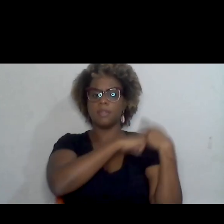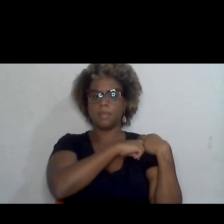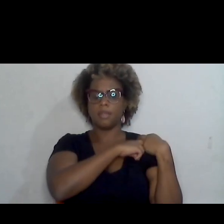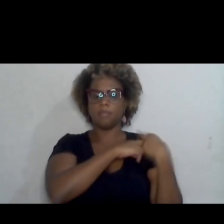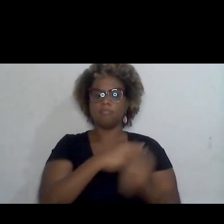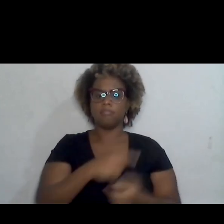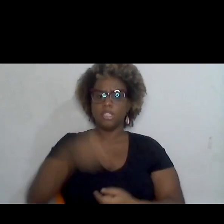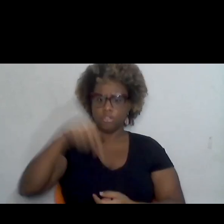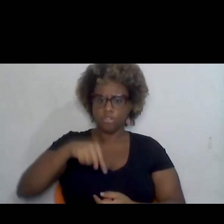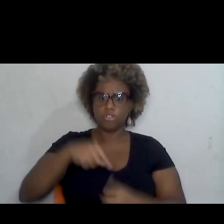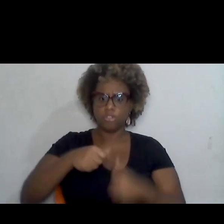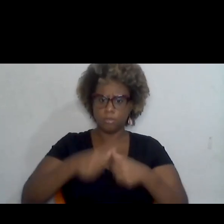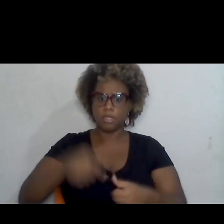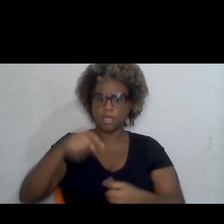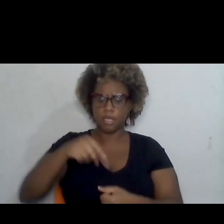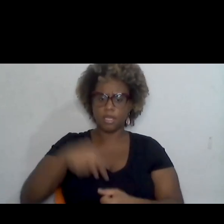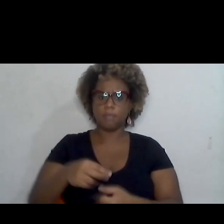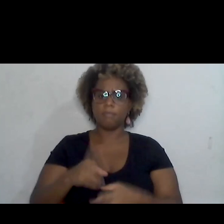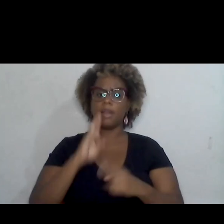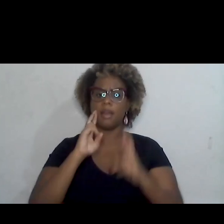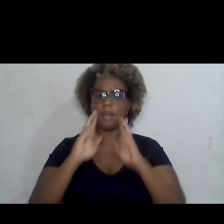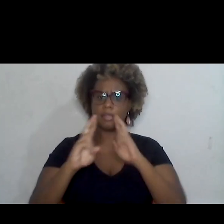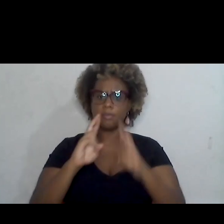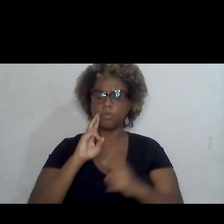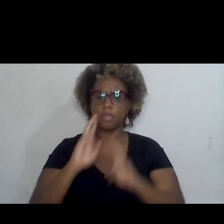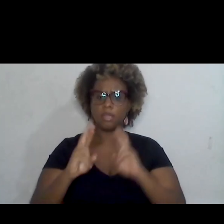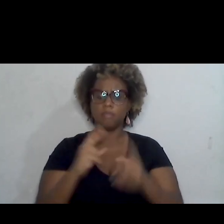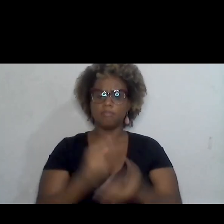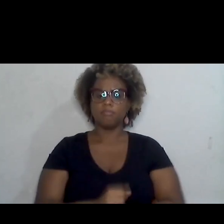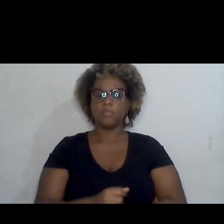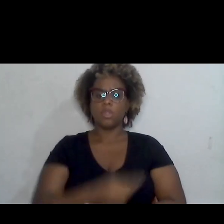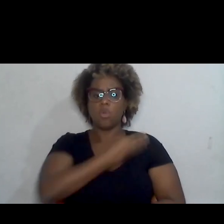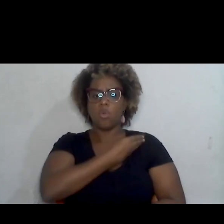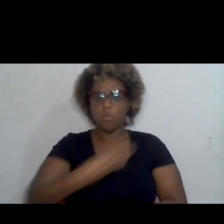essa gestão. É um governo de continuidade, mas não é um governo